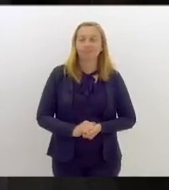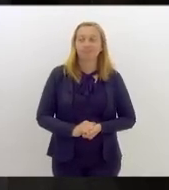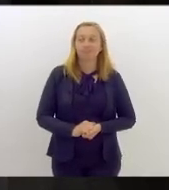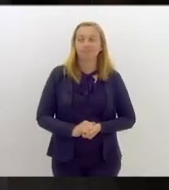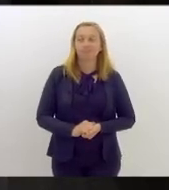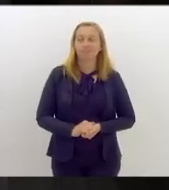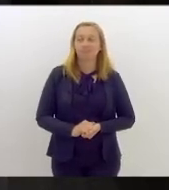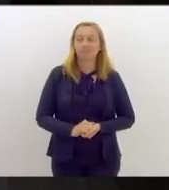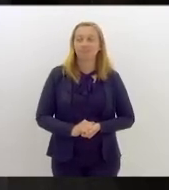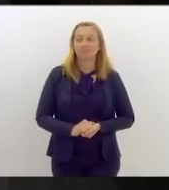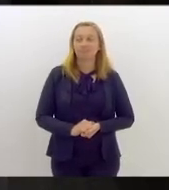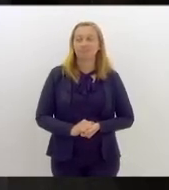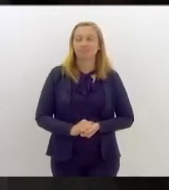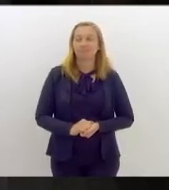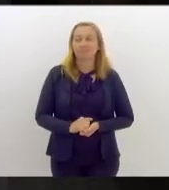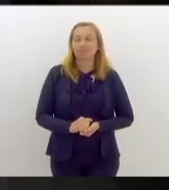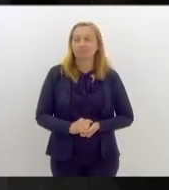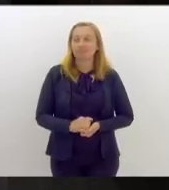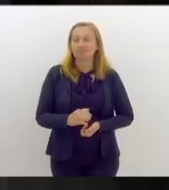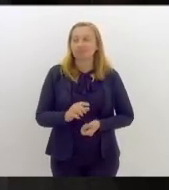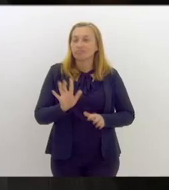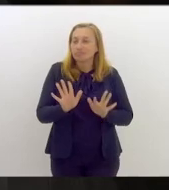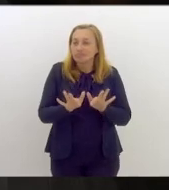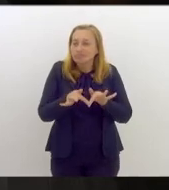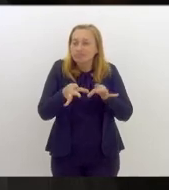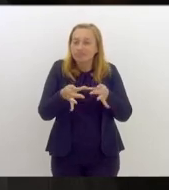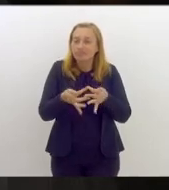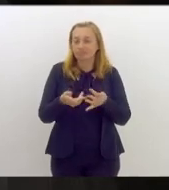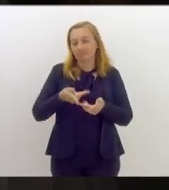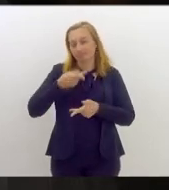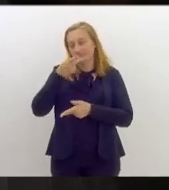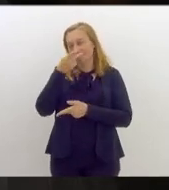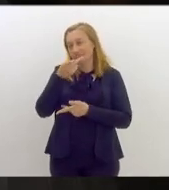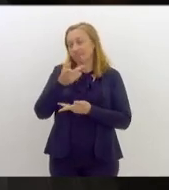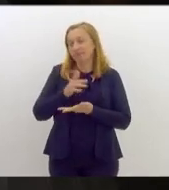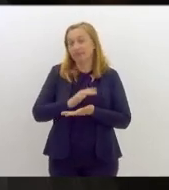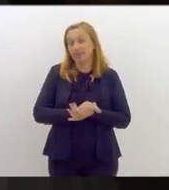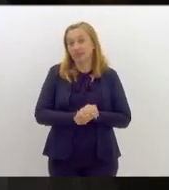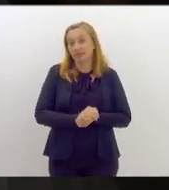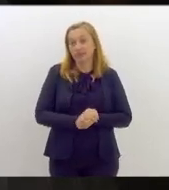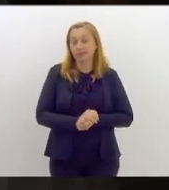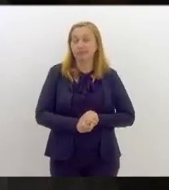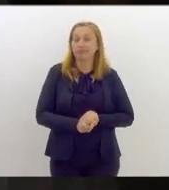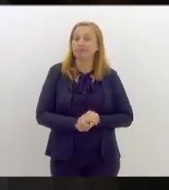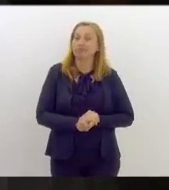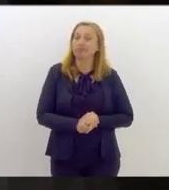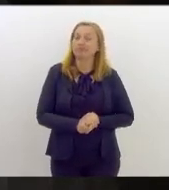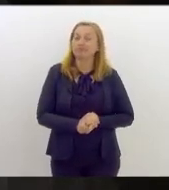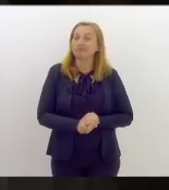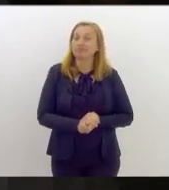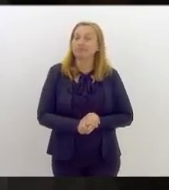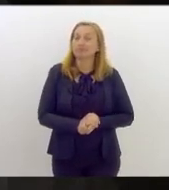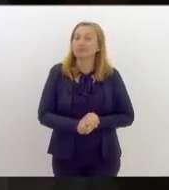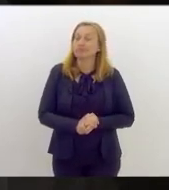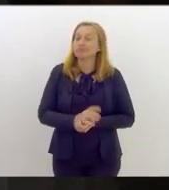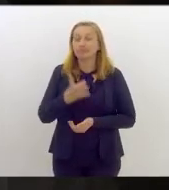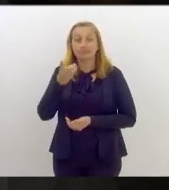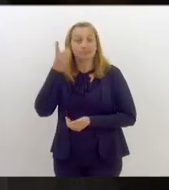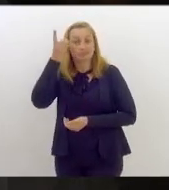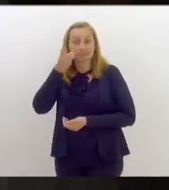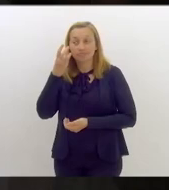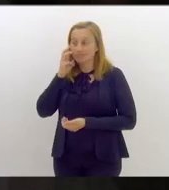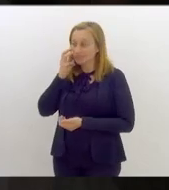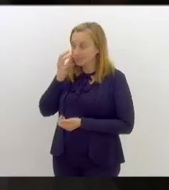fazer um pequeno comentário. Eu daqui, deputado Valdec